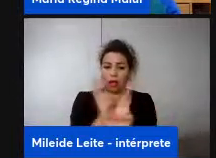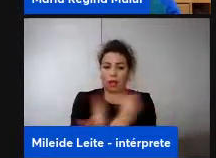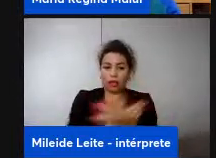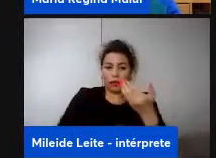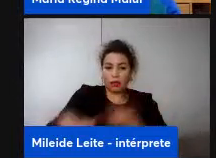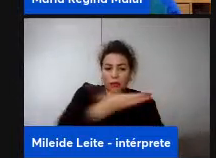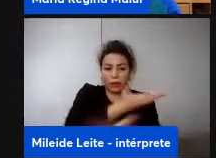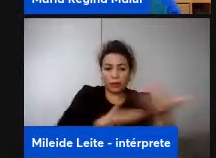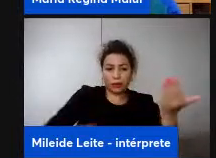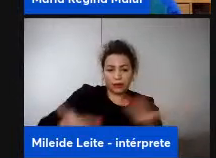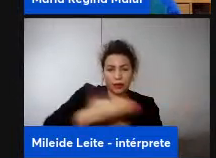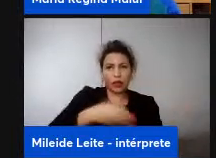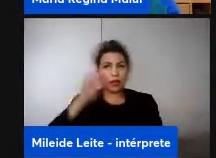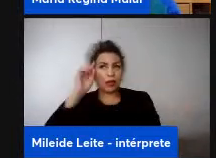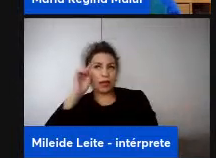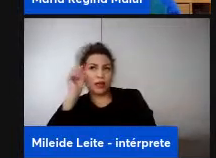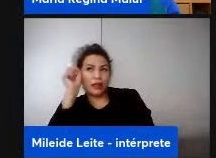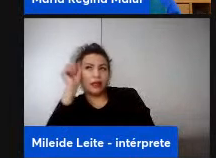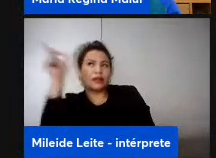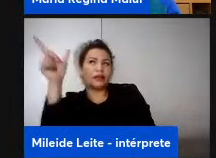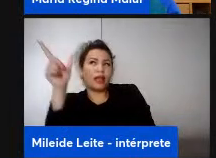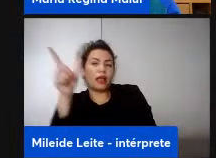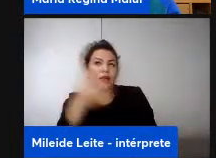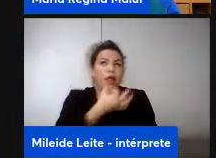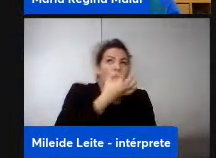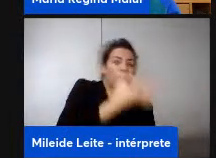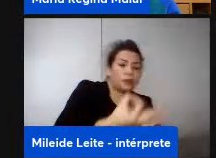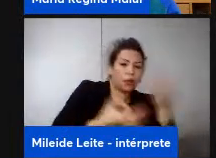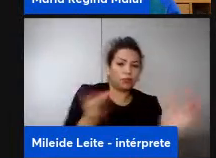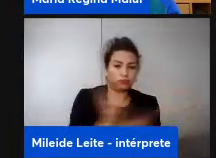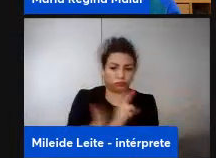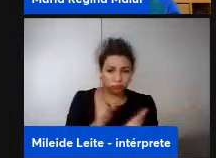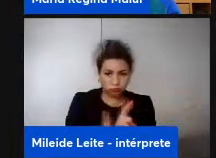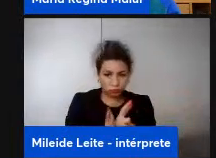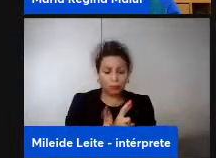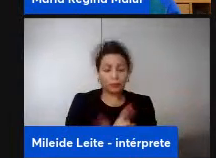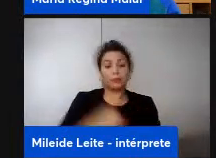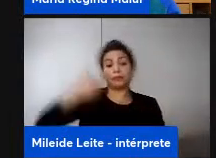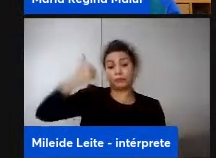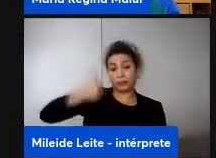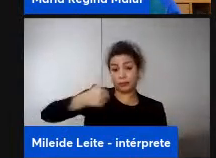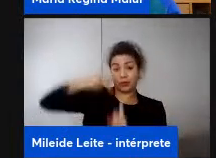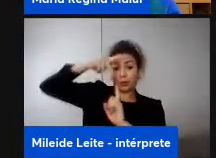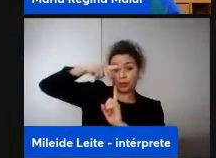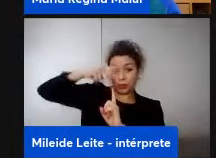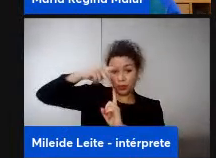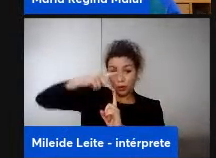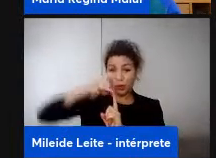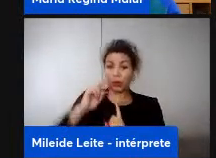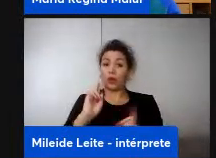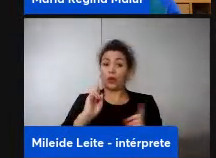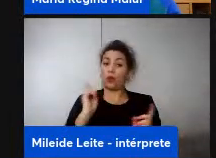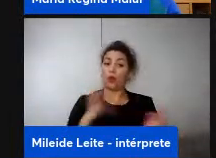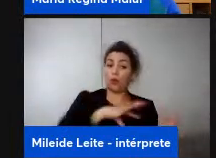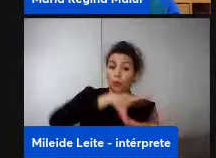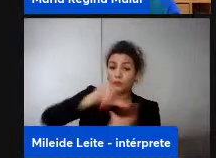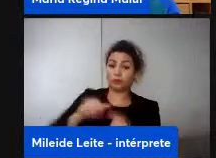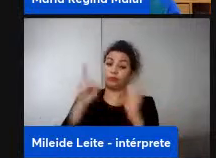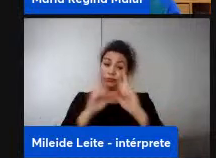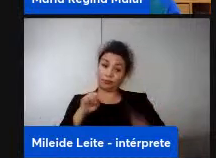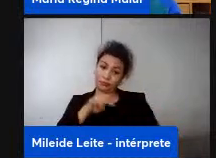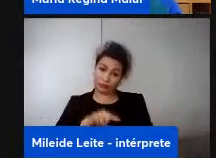entre ideias e posicionamentos. Então, o primeiro princípio, né, universal da didática é esse,